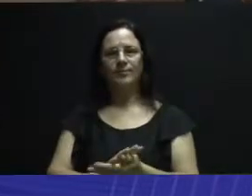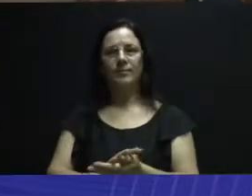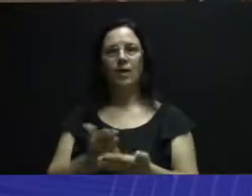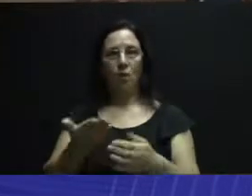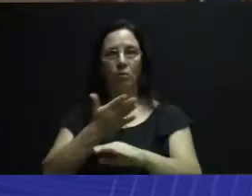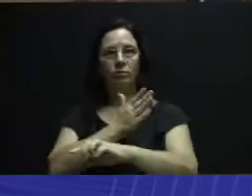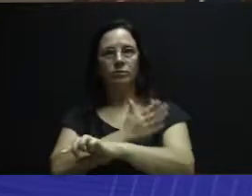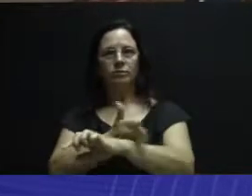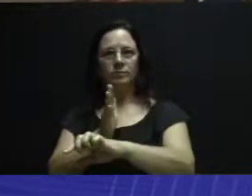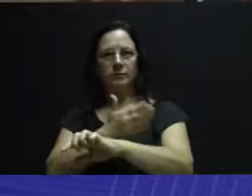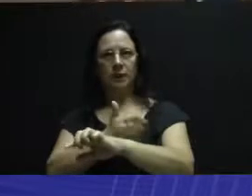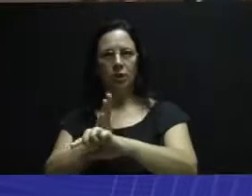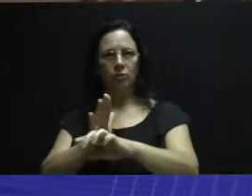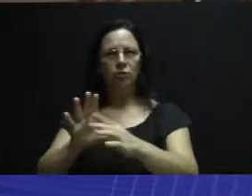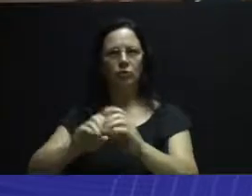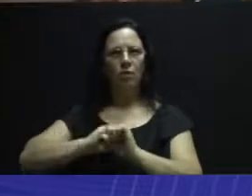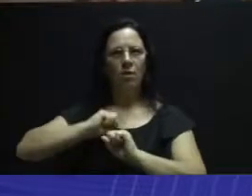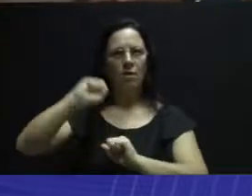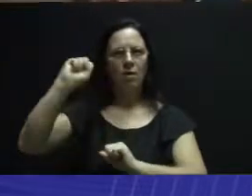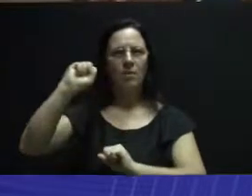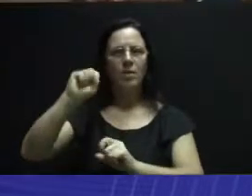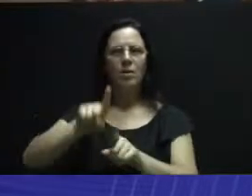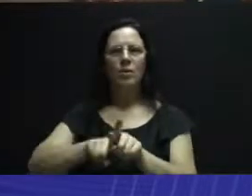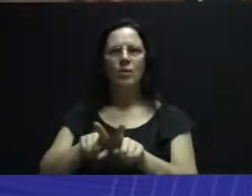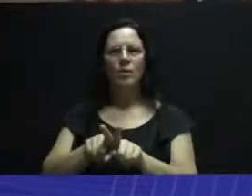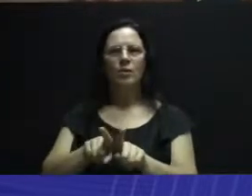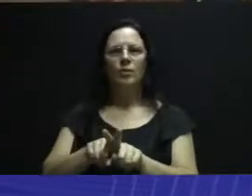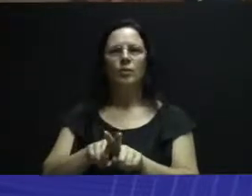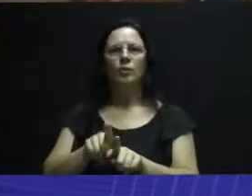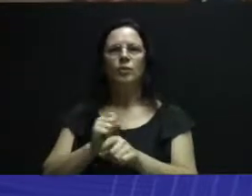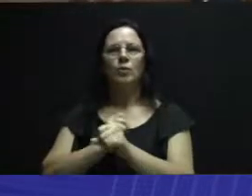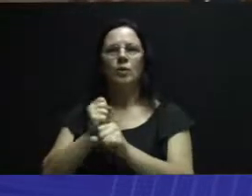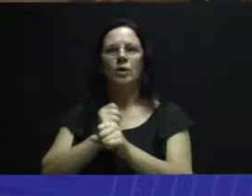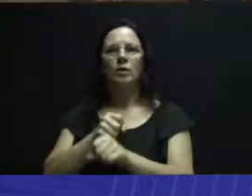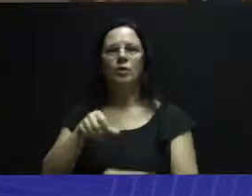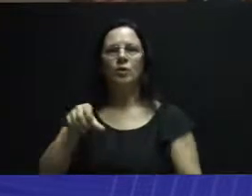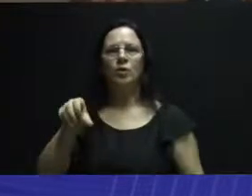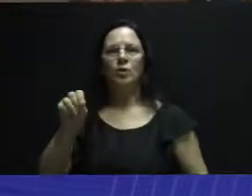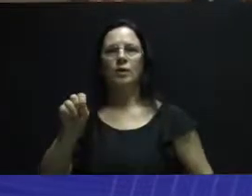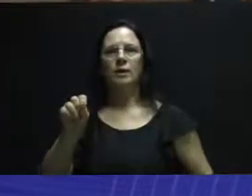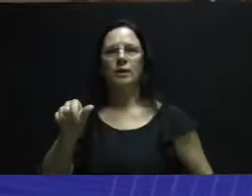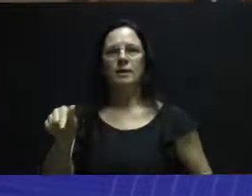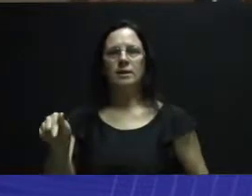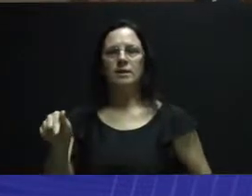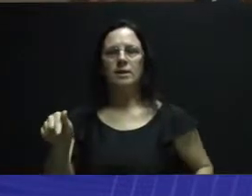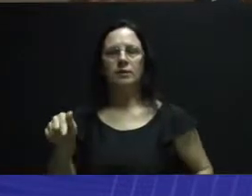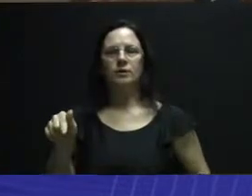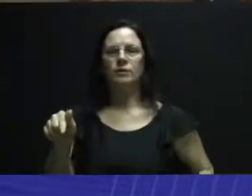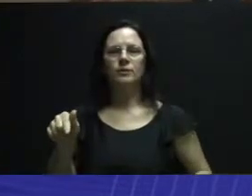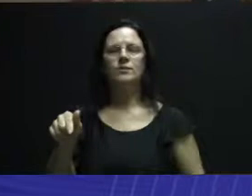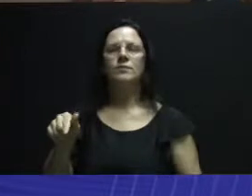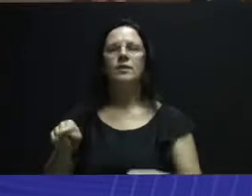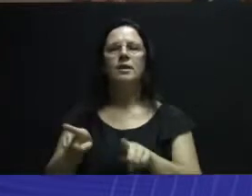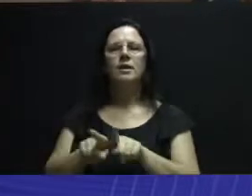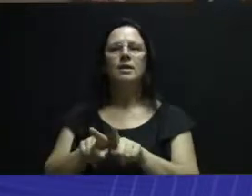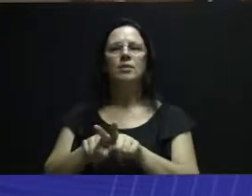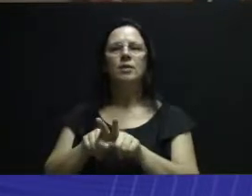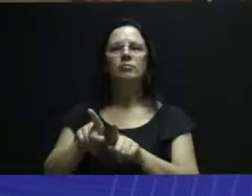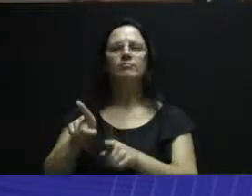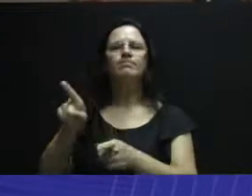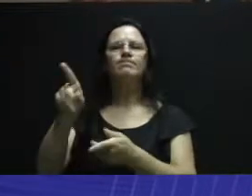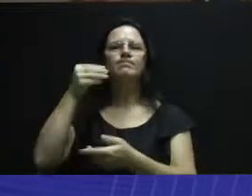treinador foi campeão paulista da segunda divisão em 1987 e foi adquirindo